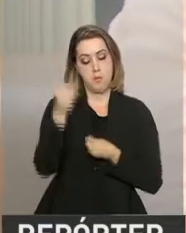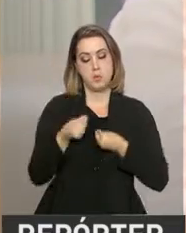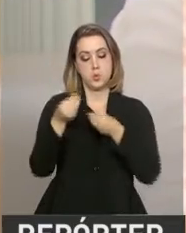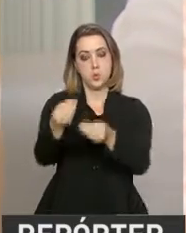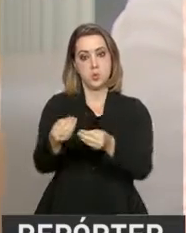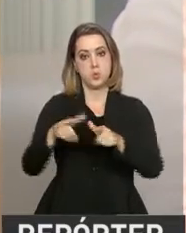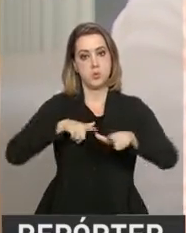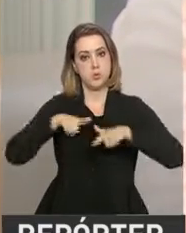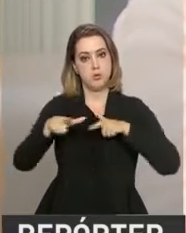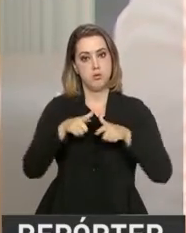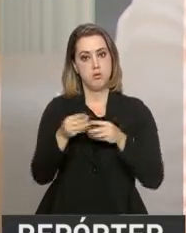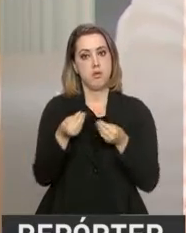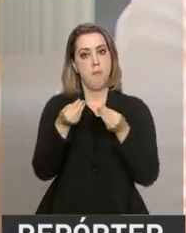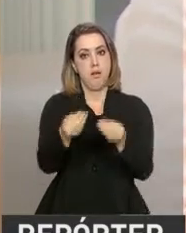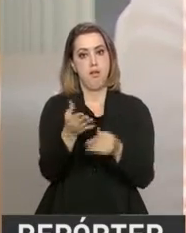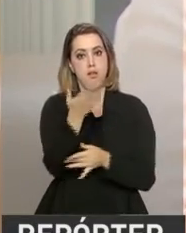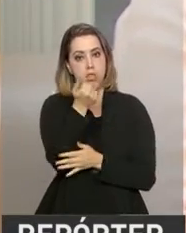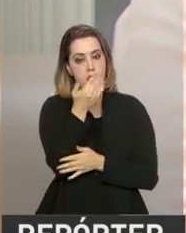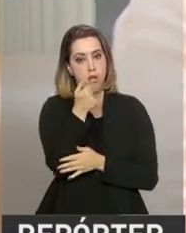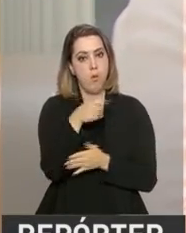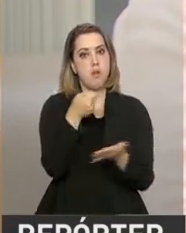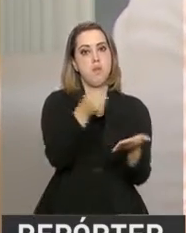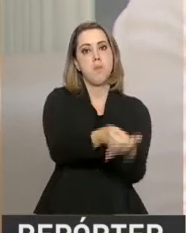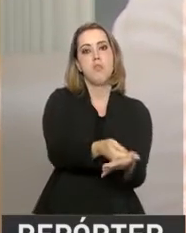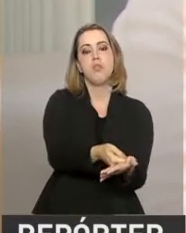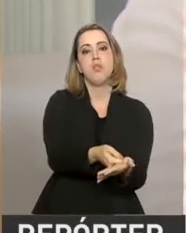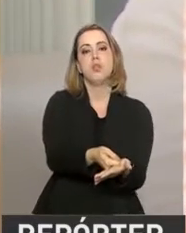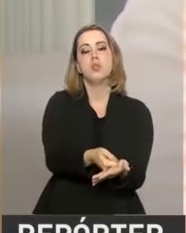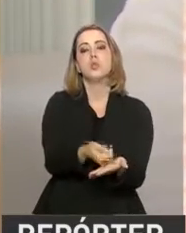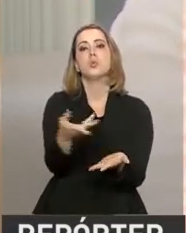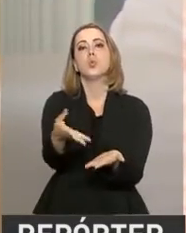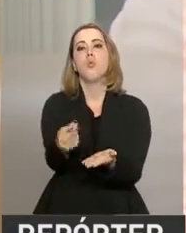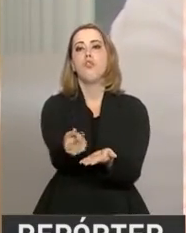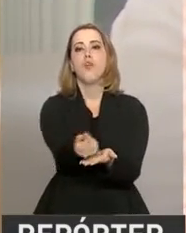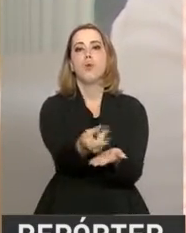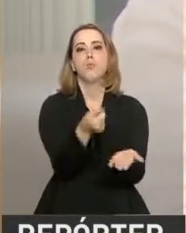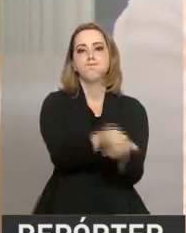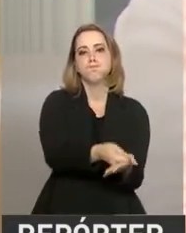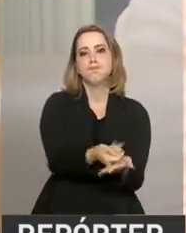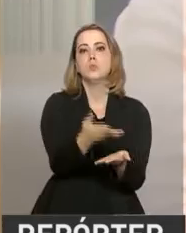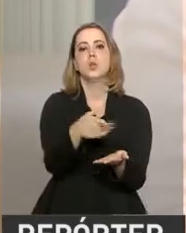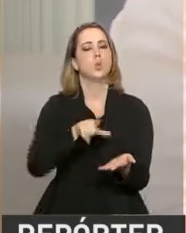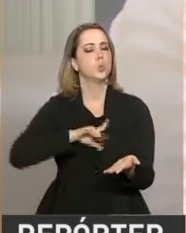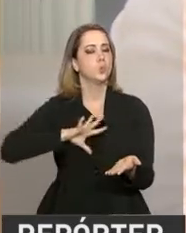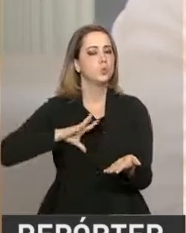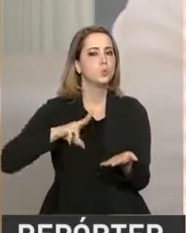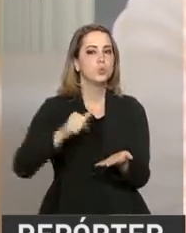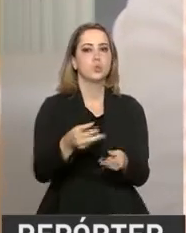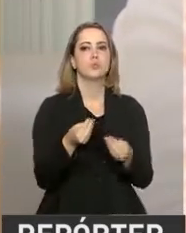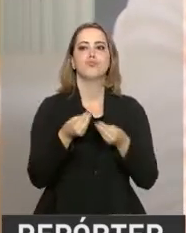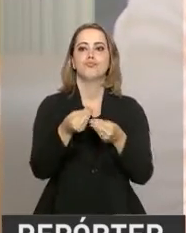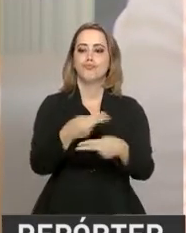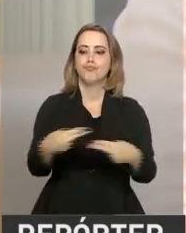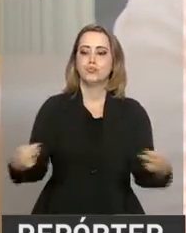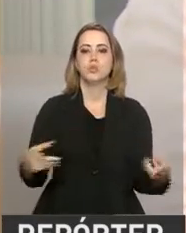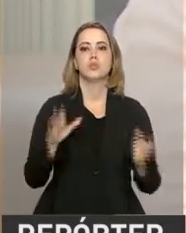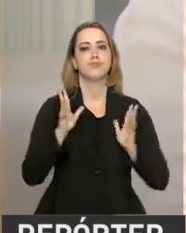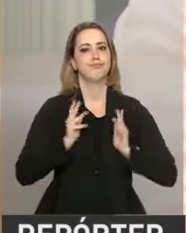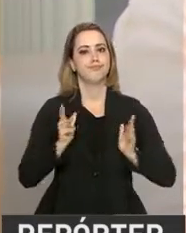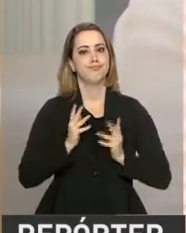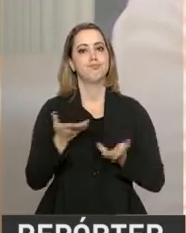fornece o alimento e cobra deles o alimento e mais, produtos de higiene, tudo isso aqui num